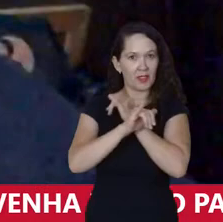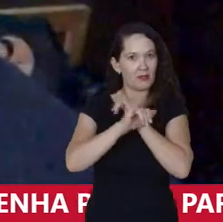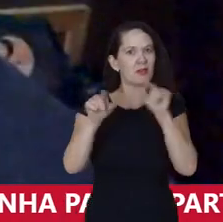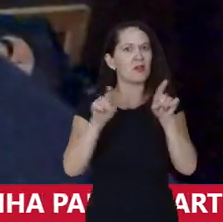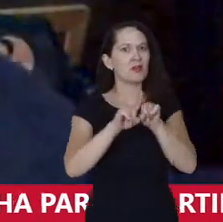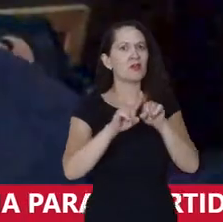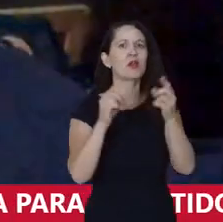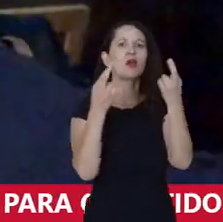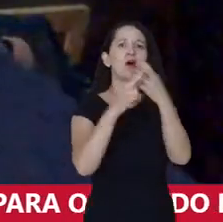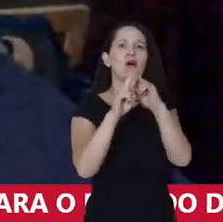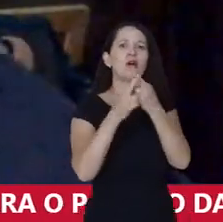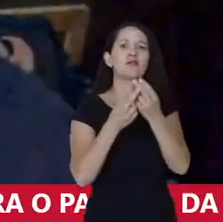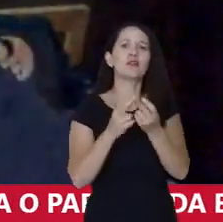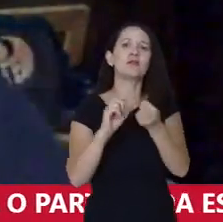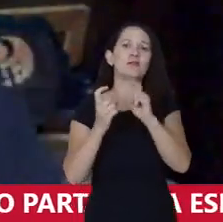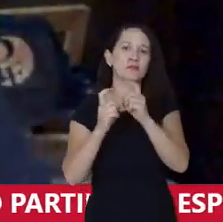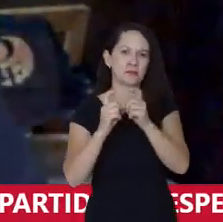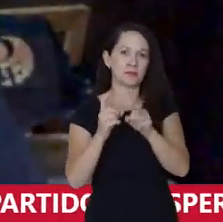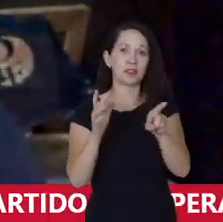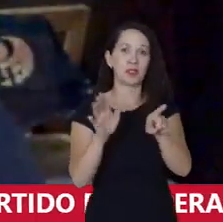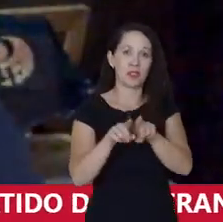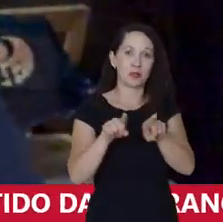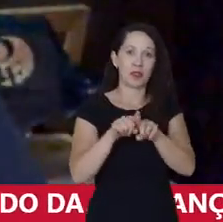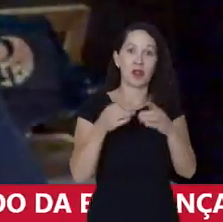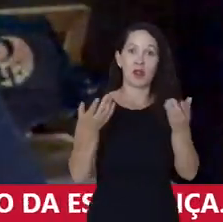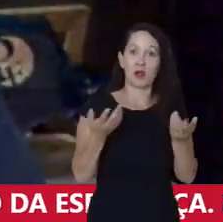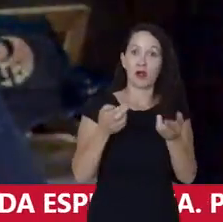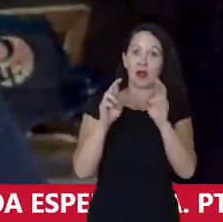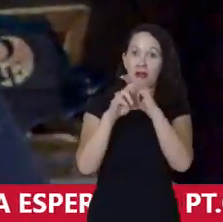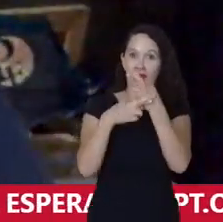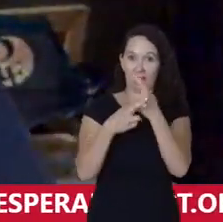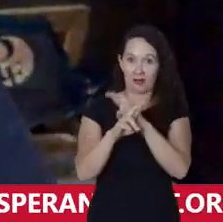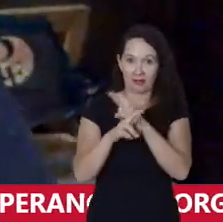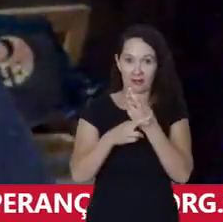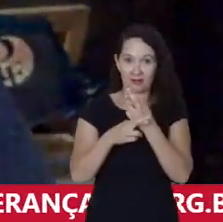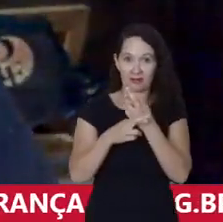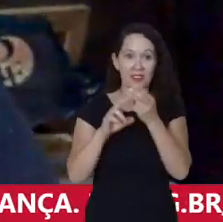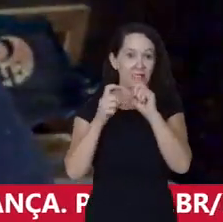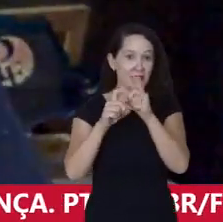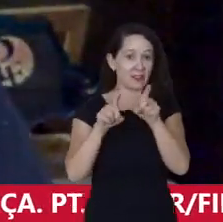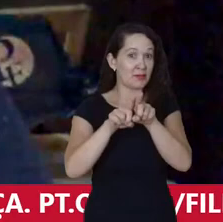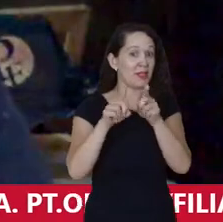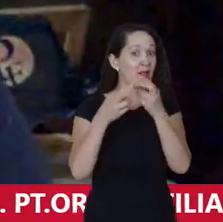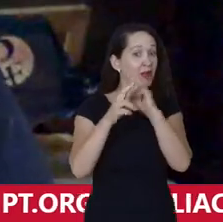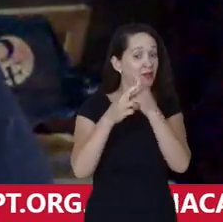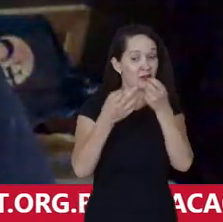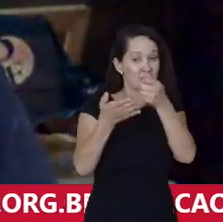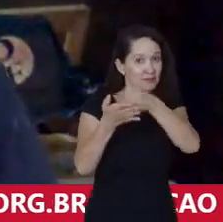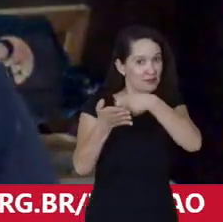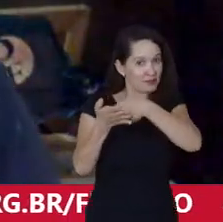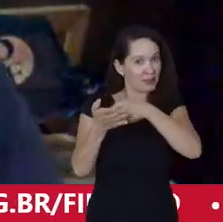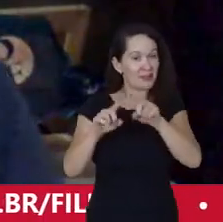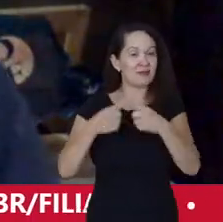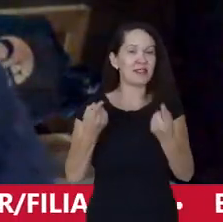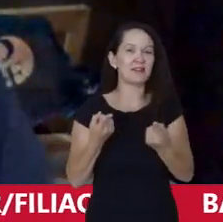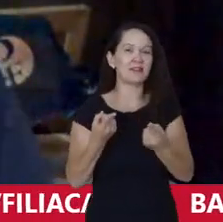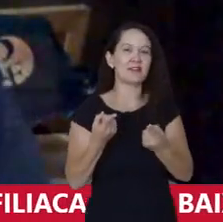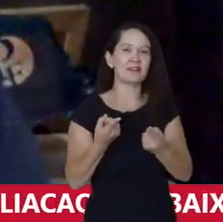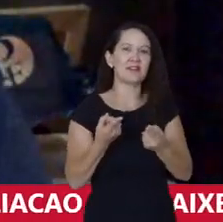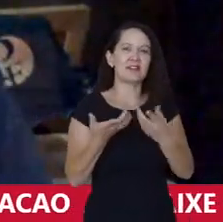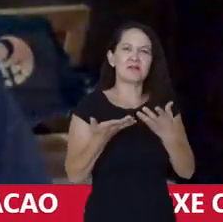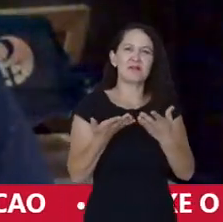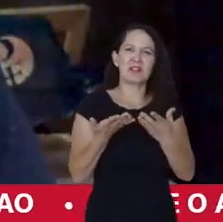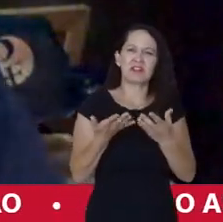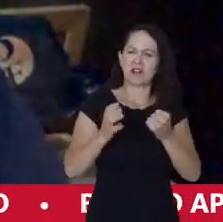na reforma da Previdência, falam agora na reforma administrativa, na verdade, não mexe com o andar